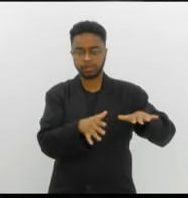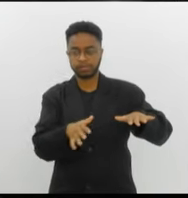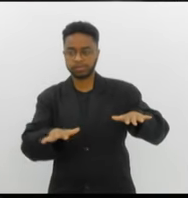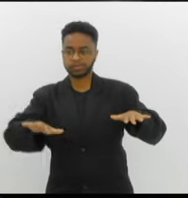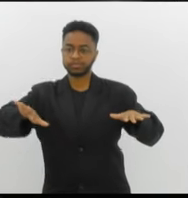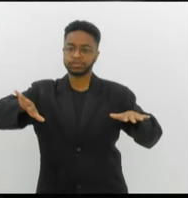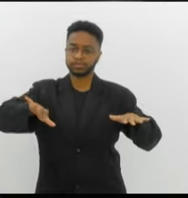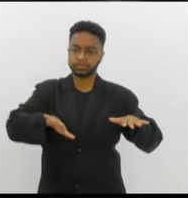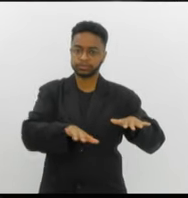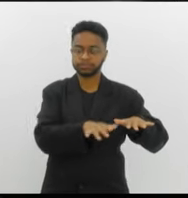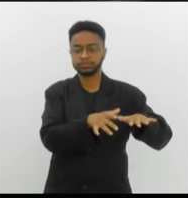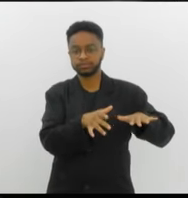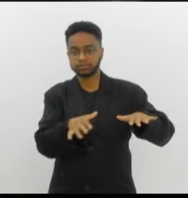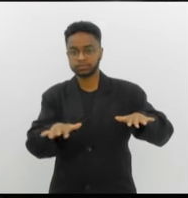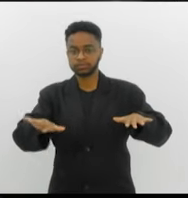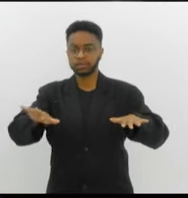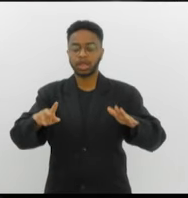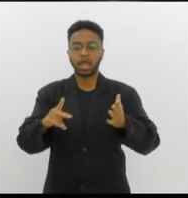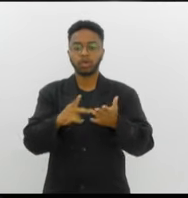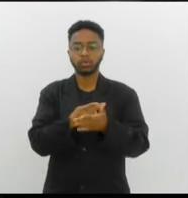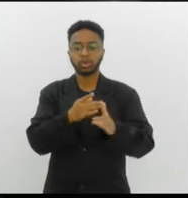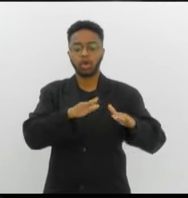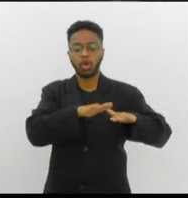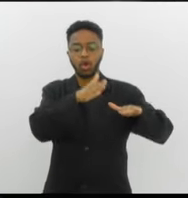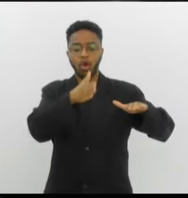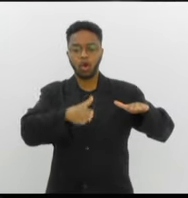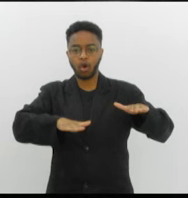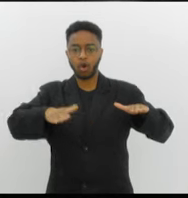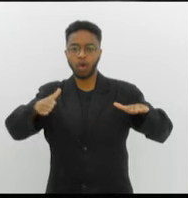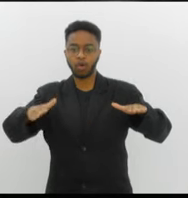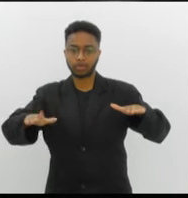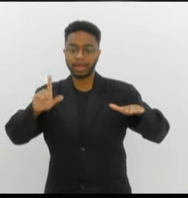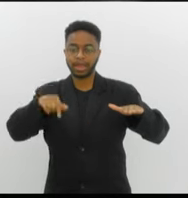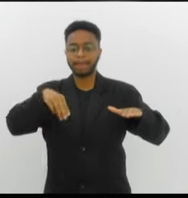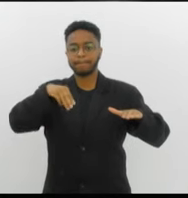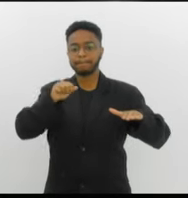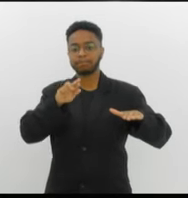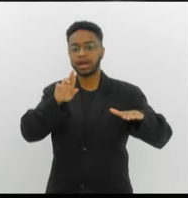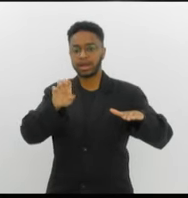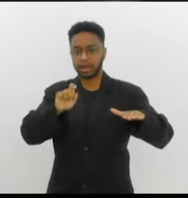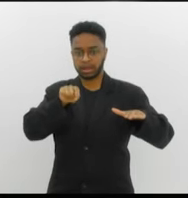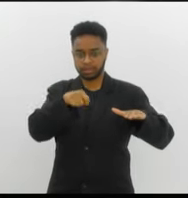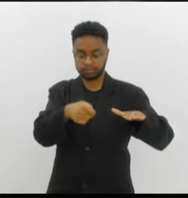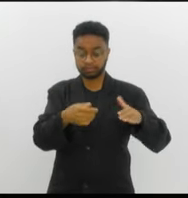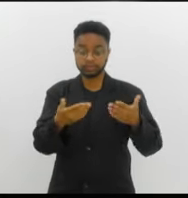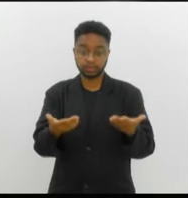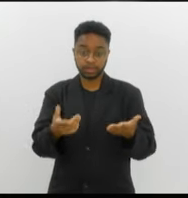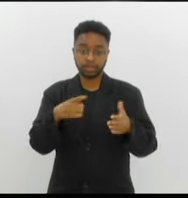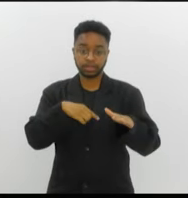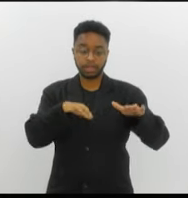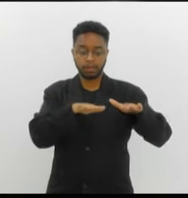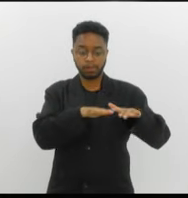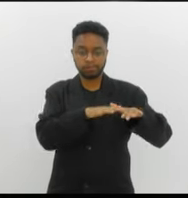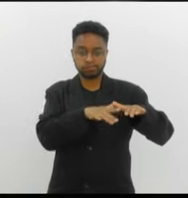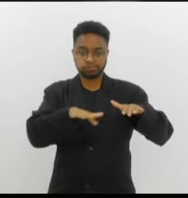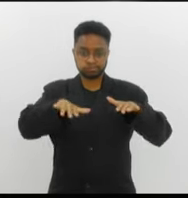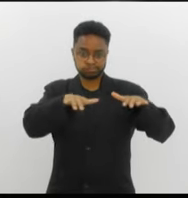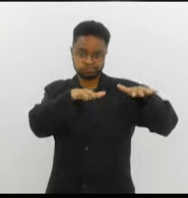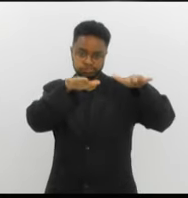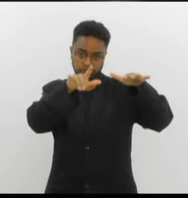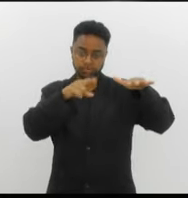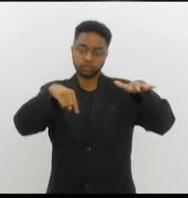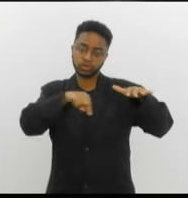recua, produzindo ondas. Essas são as marés. Então, você tem uma maré máxima que você vai